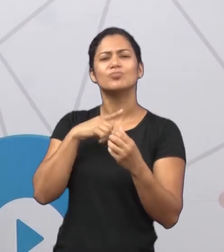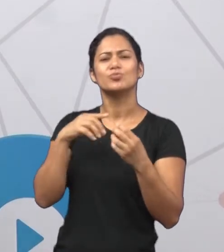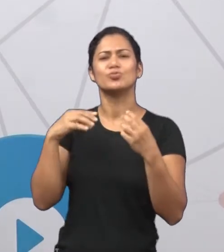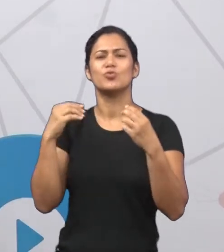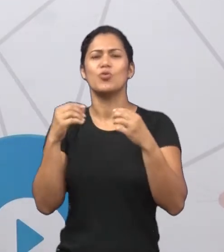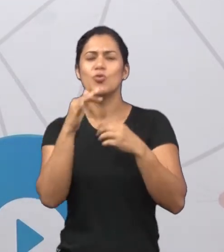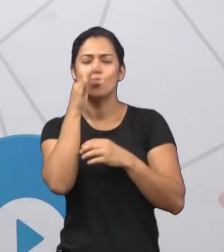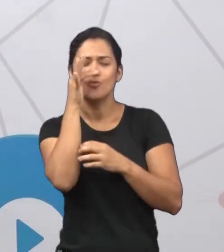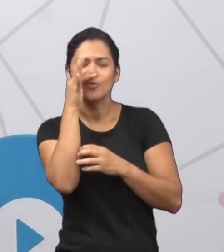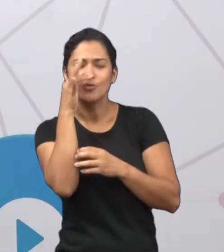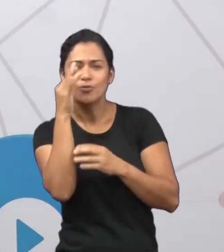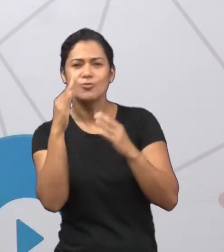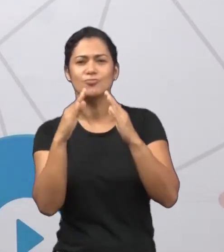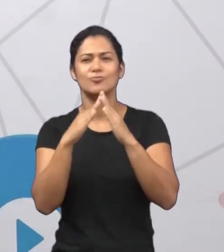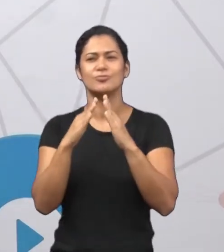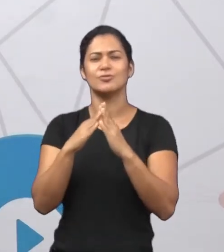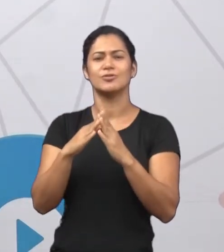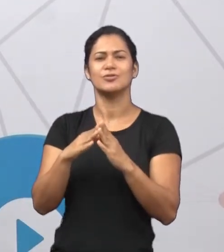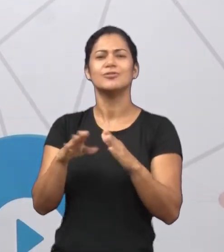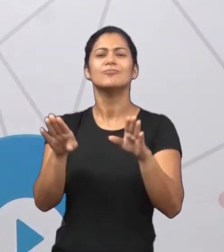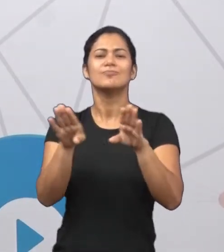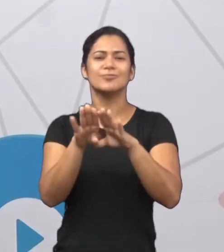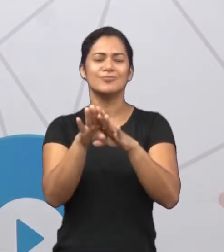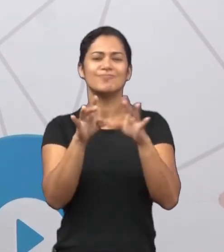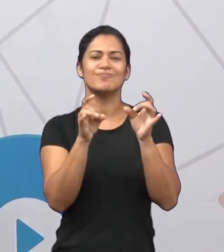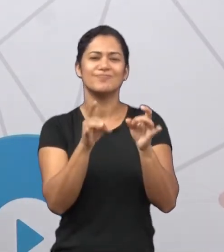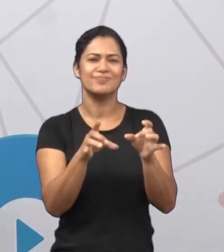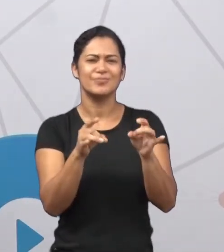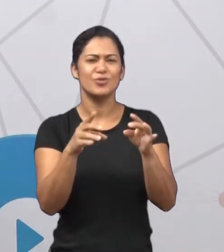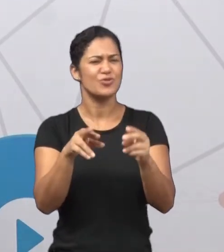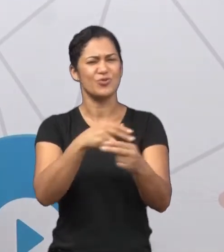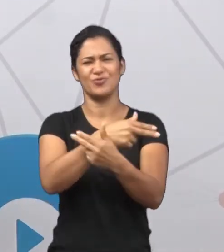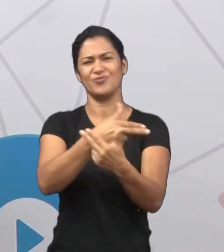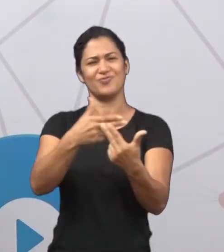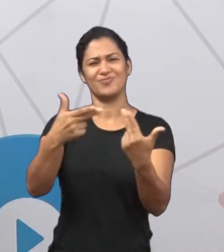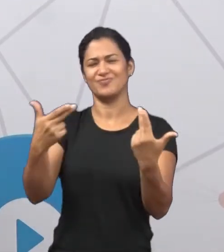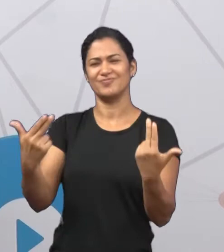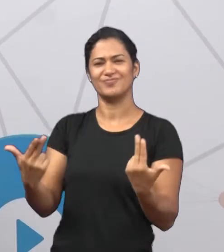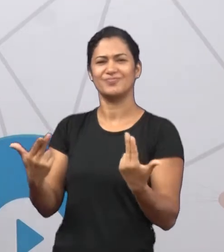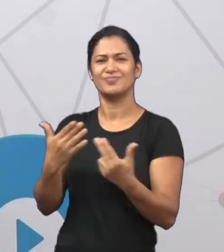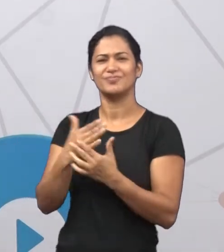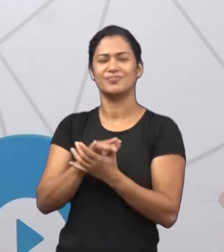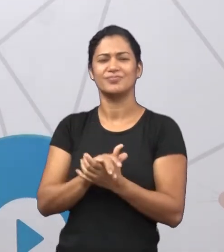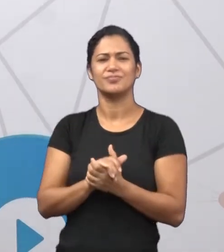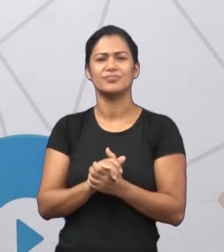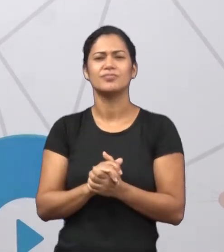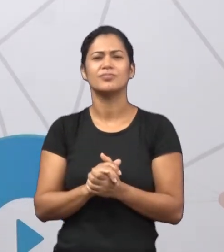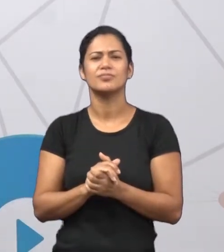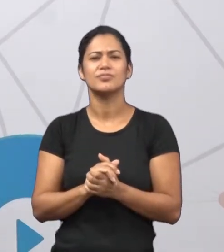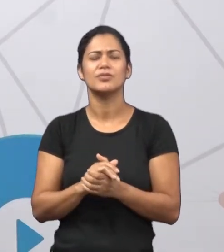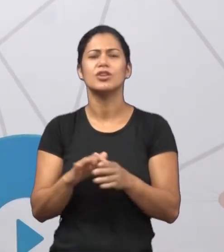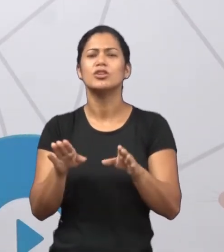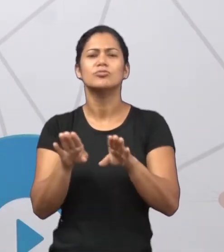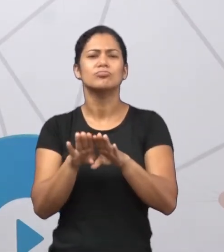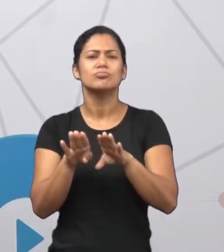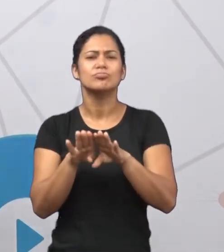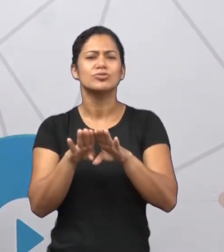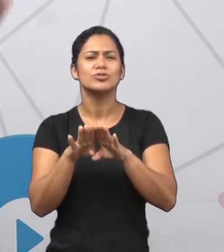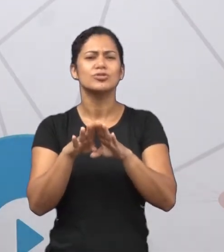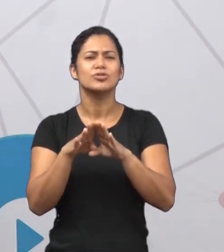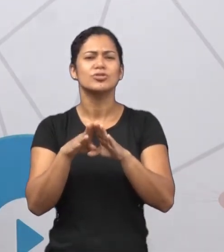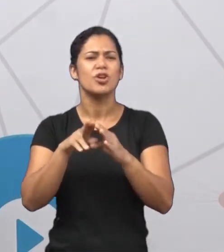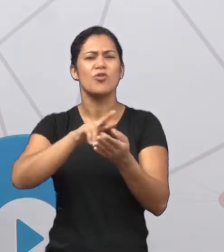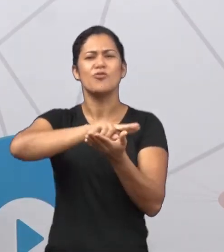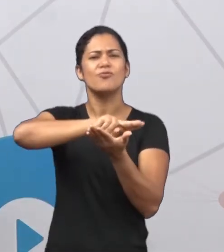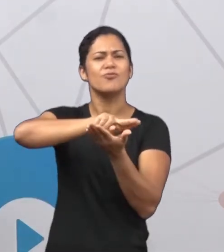que vende flor, loja que vende produtos de todos os tipos. É bastante tipos